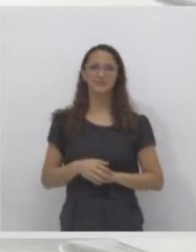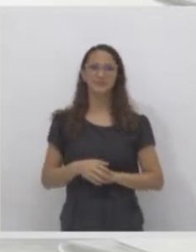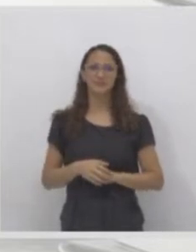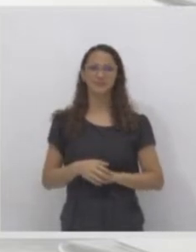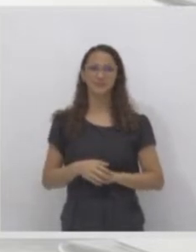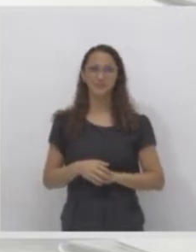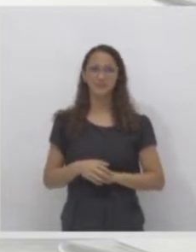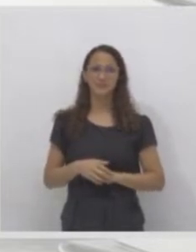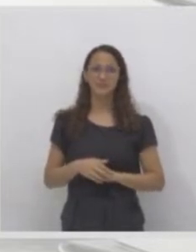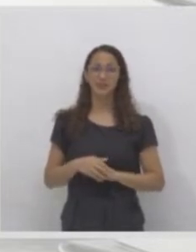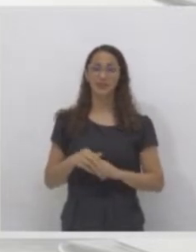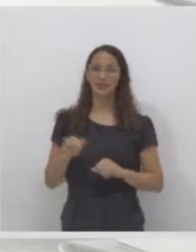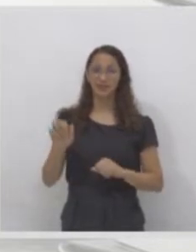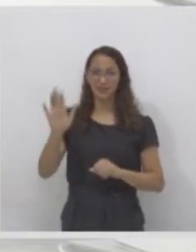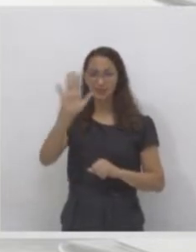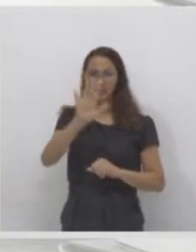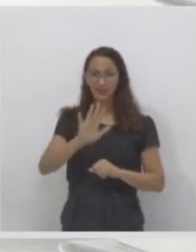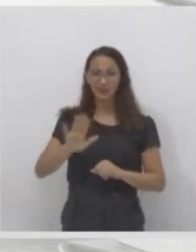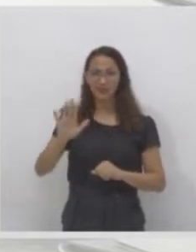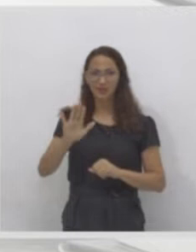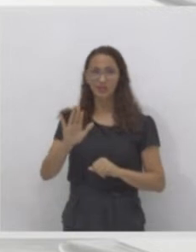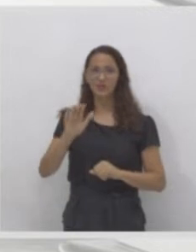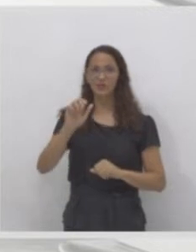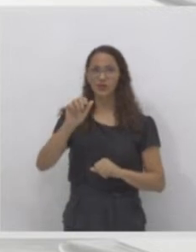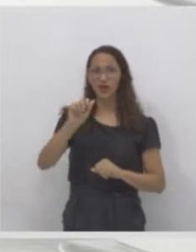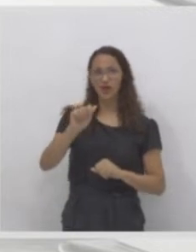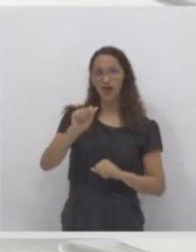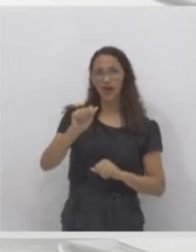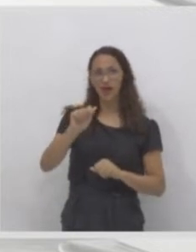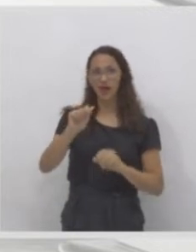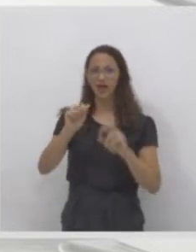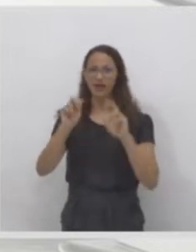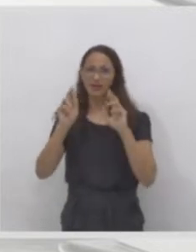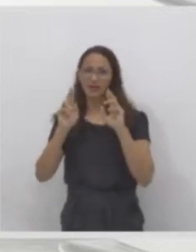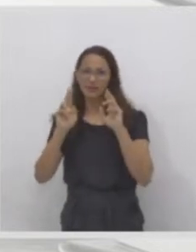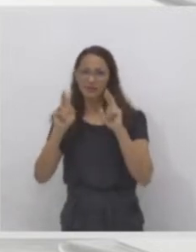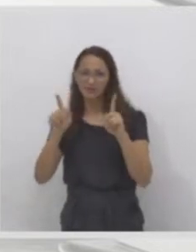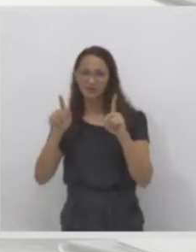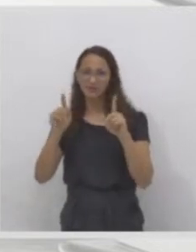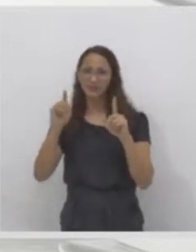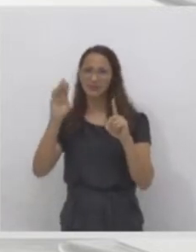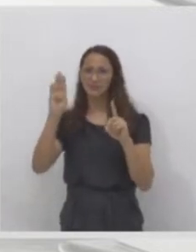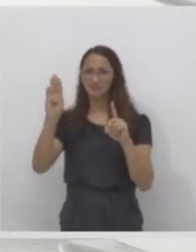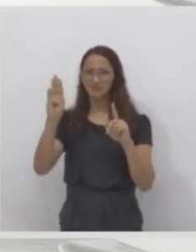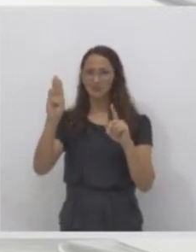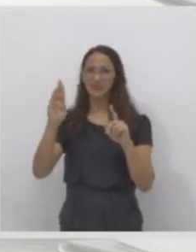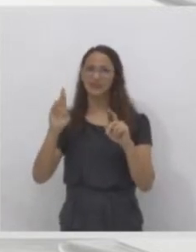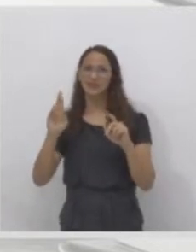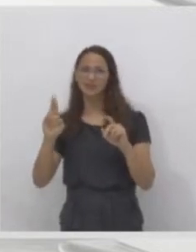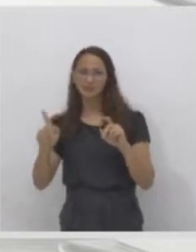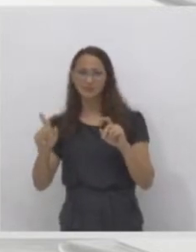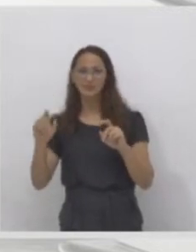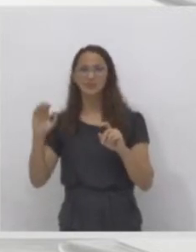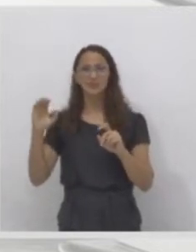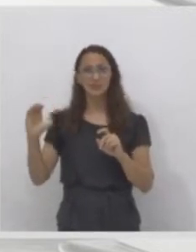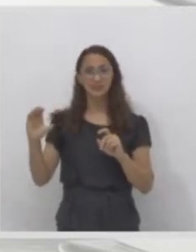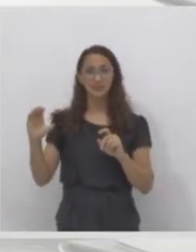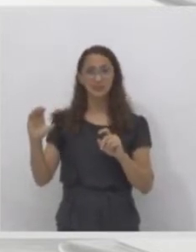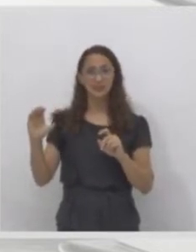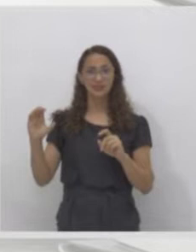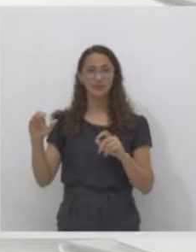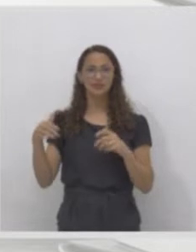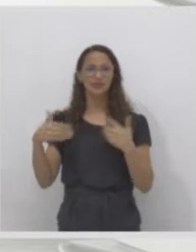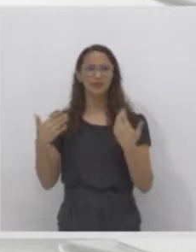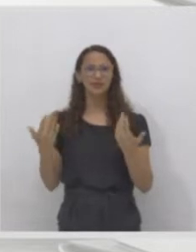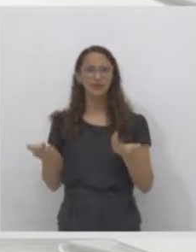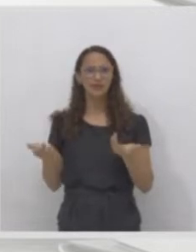aqui dentro diz que o lado A é diferente de B, que é diferente de C. Ou seja,